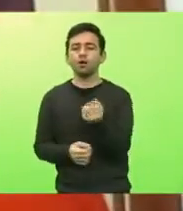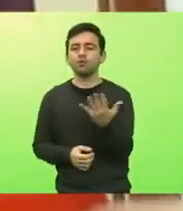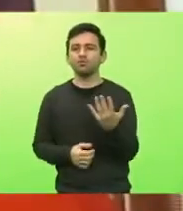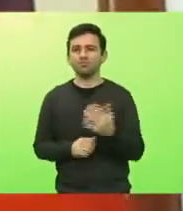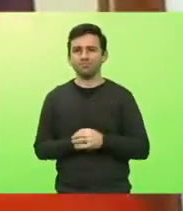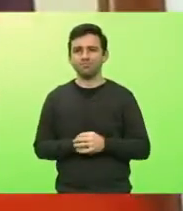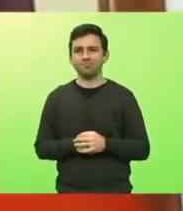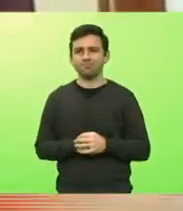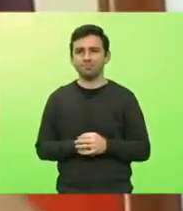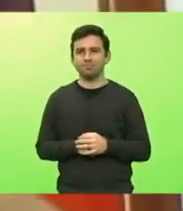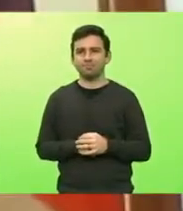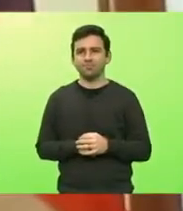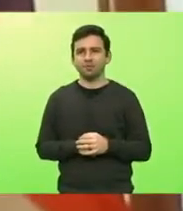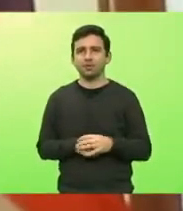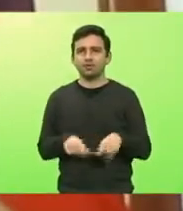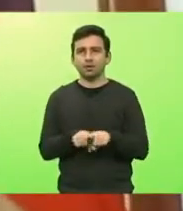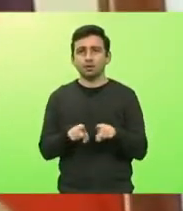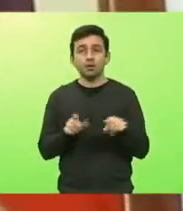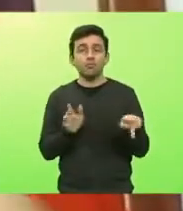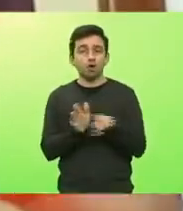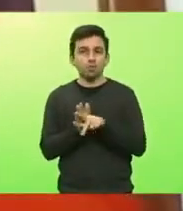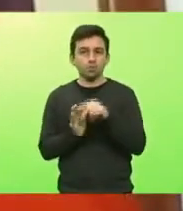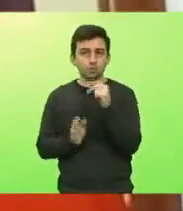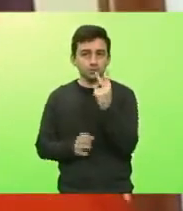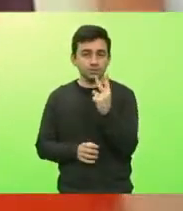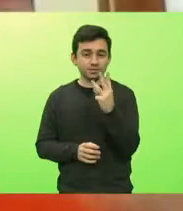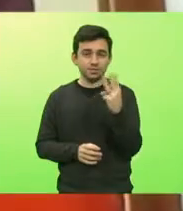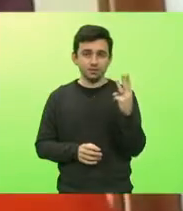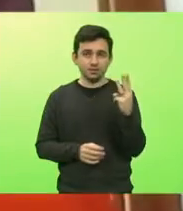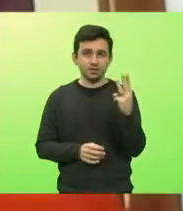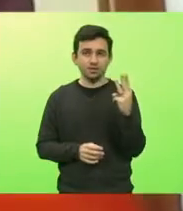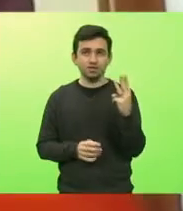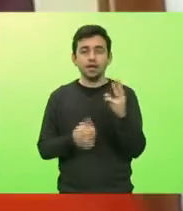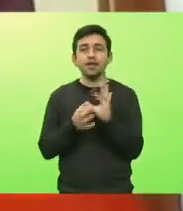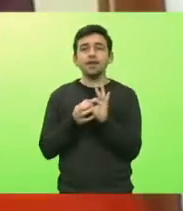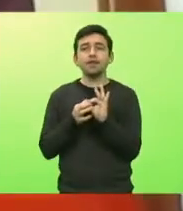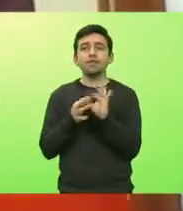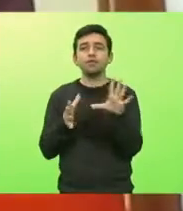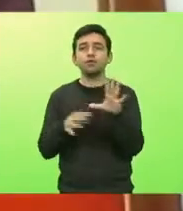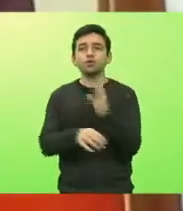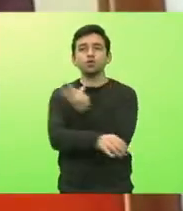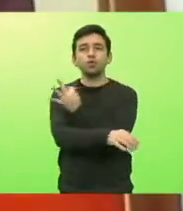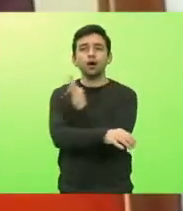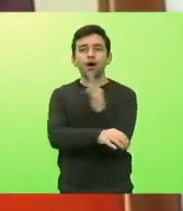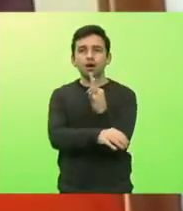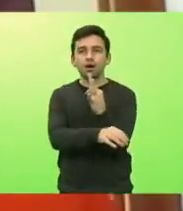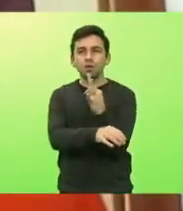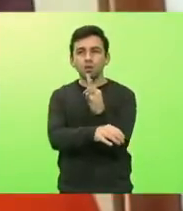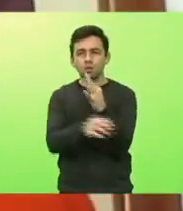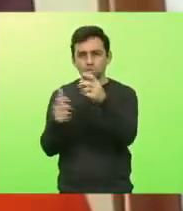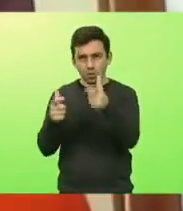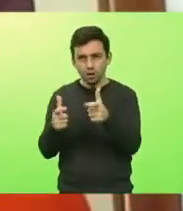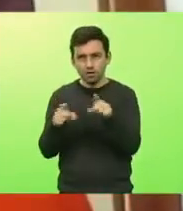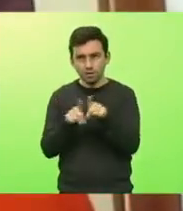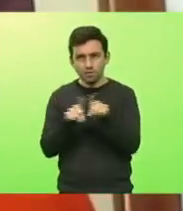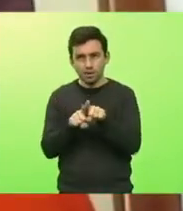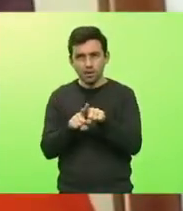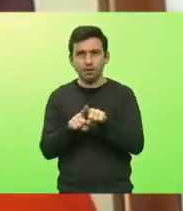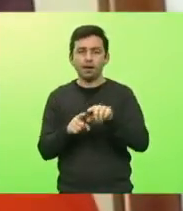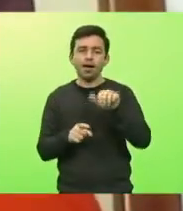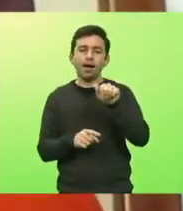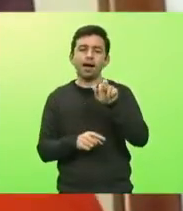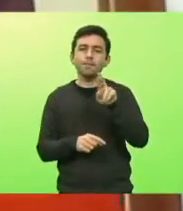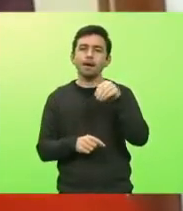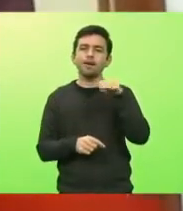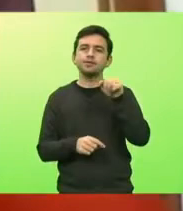exemplo, desses 233 leitos, só foram habilitados Tubarão e Armazém. Laguna, Braço do Norte,